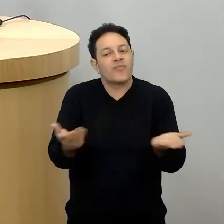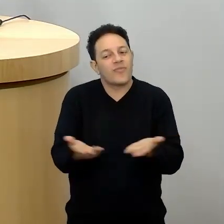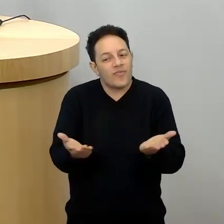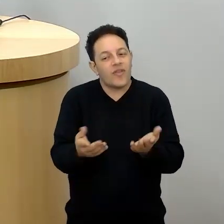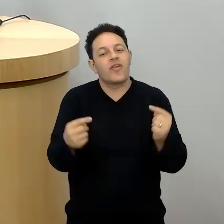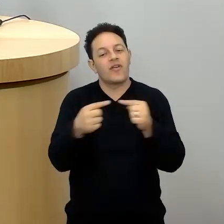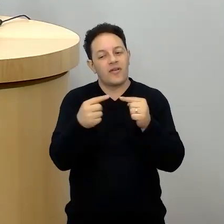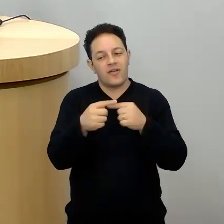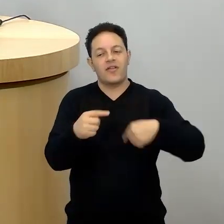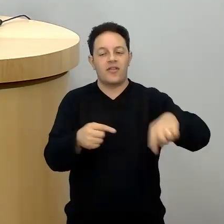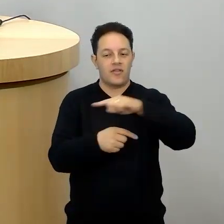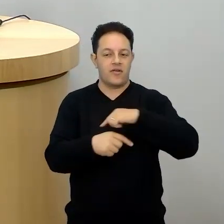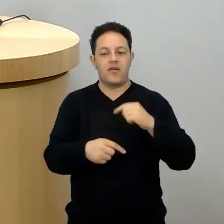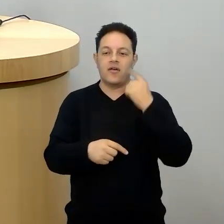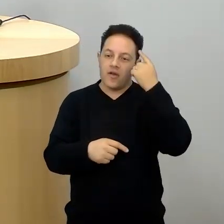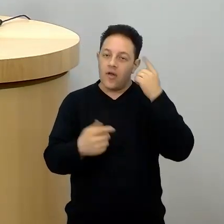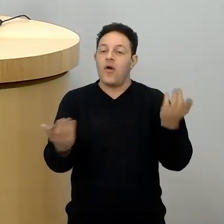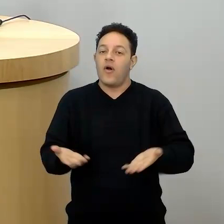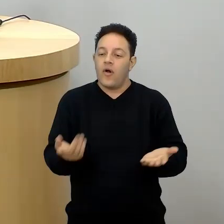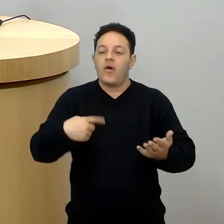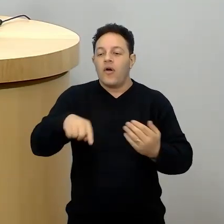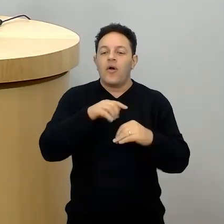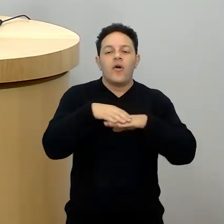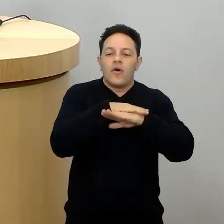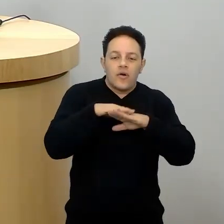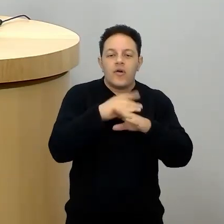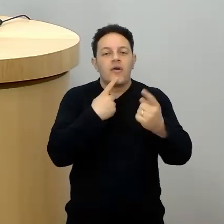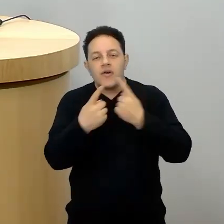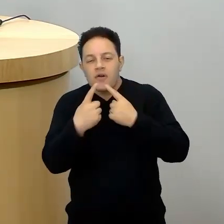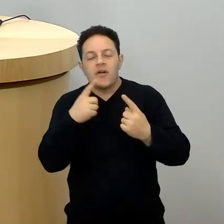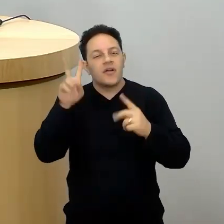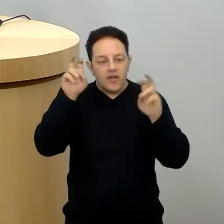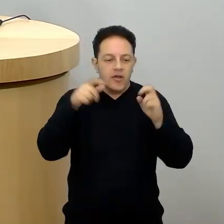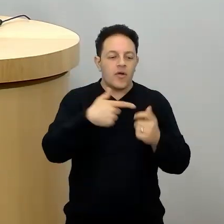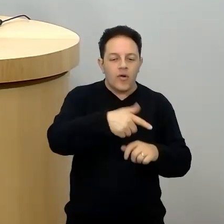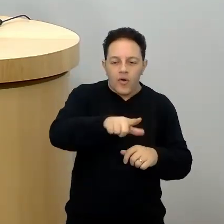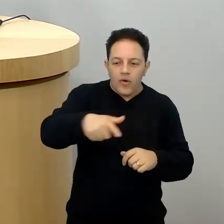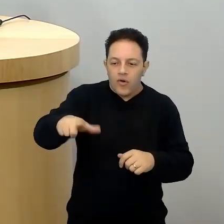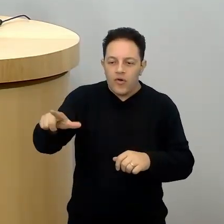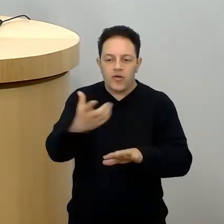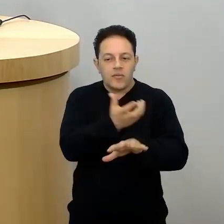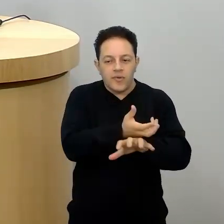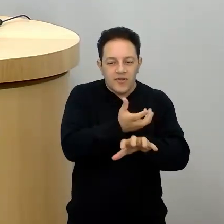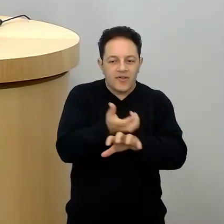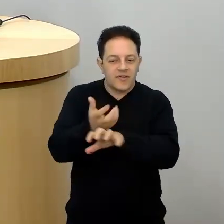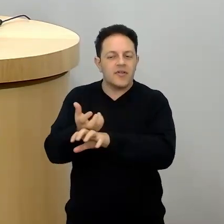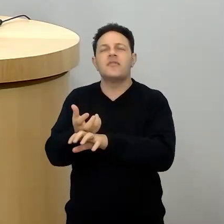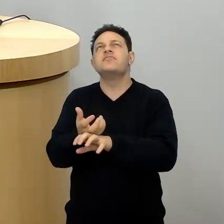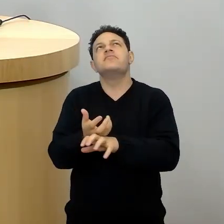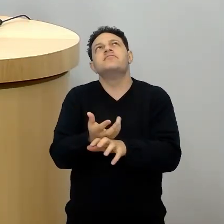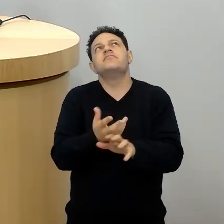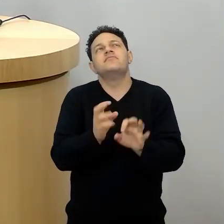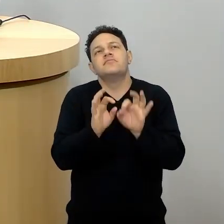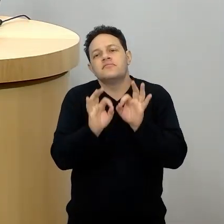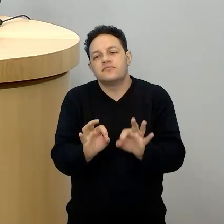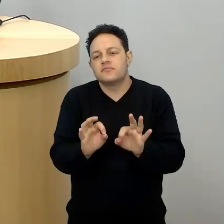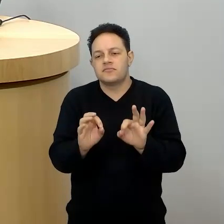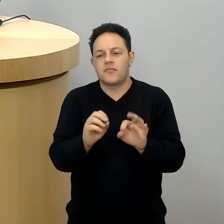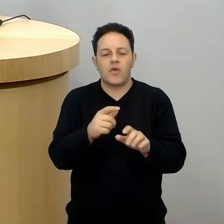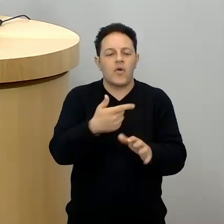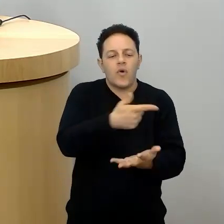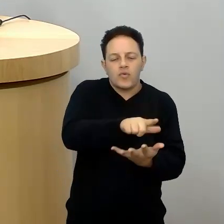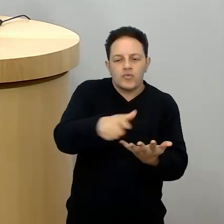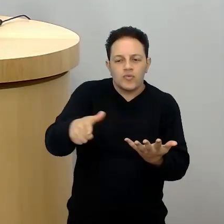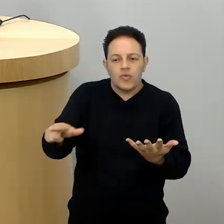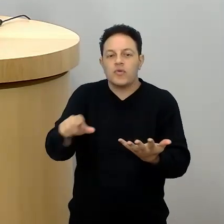hoje, né? Nós vamos conversar um pouco sobre esses outros componentes. Aliás, não necessariamente sobre esses